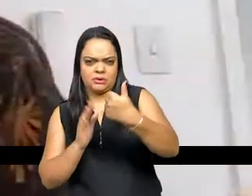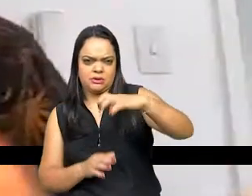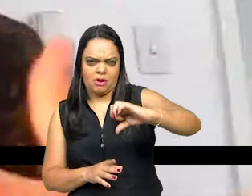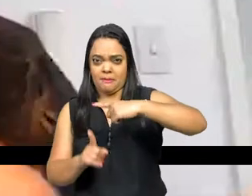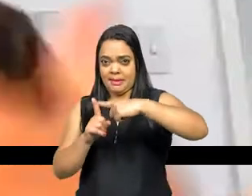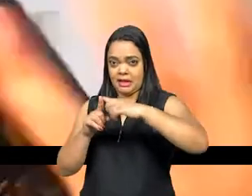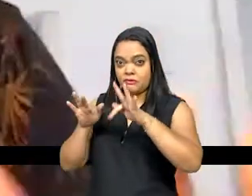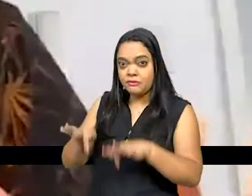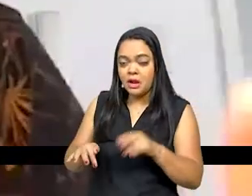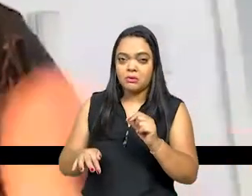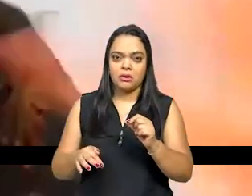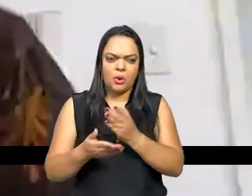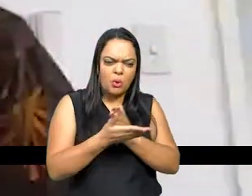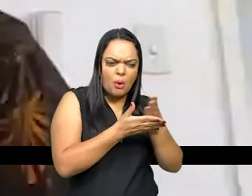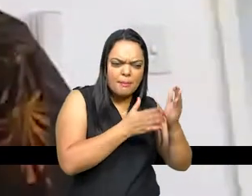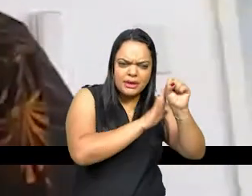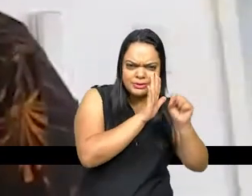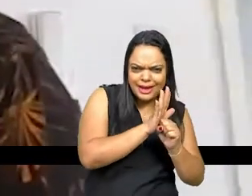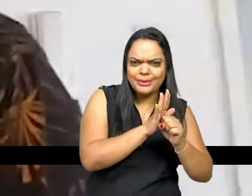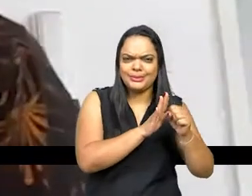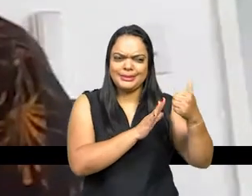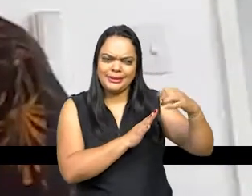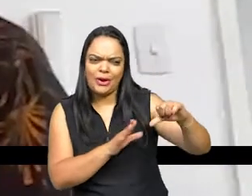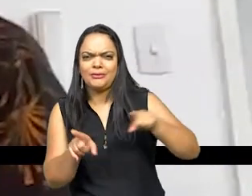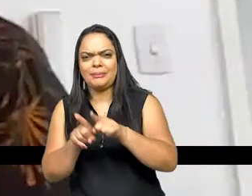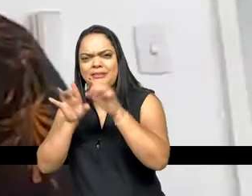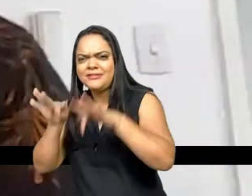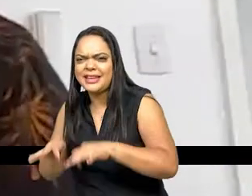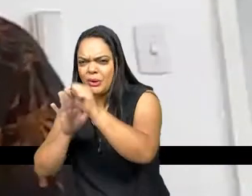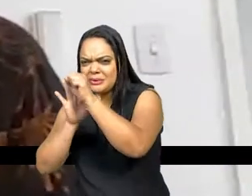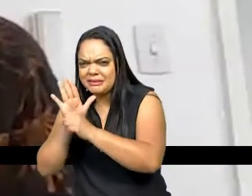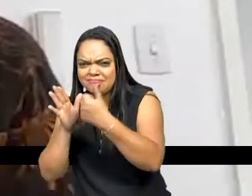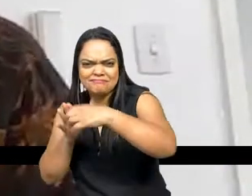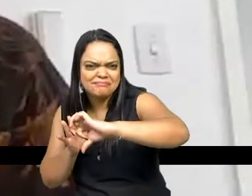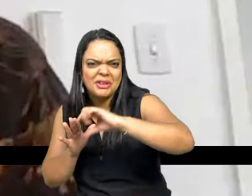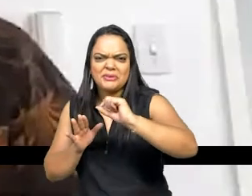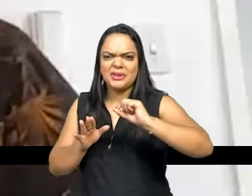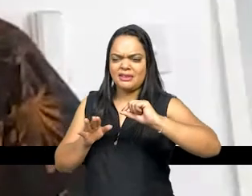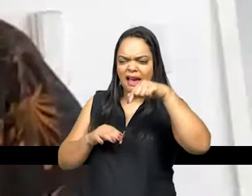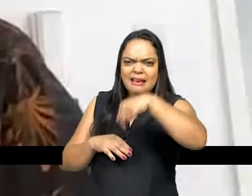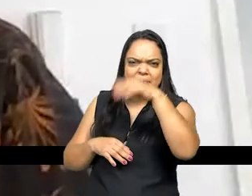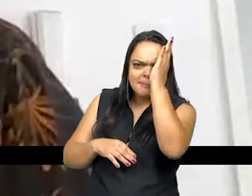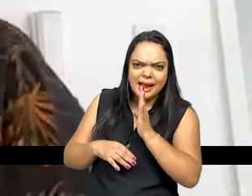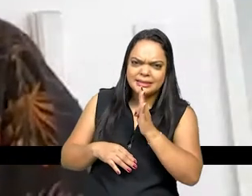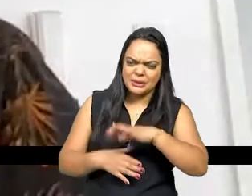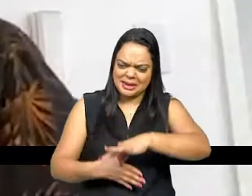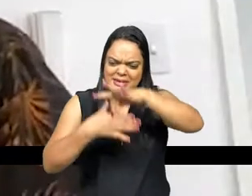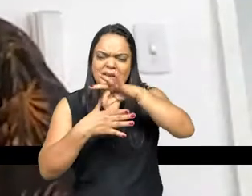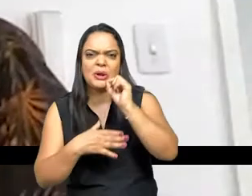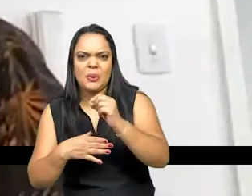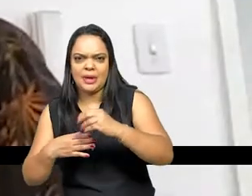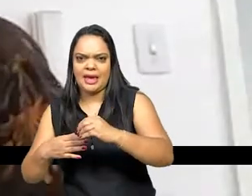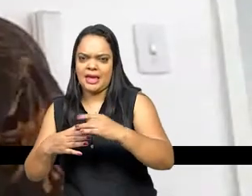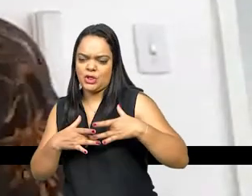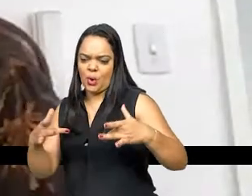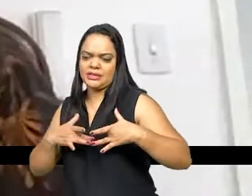século XIX, tanto da primeira metade quanto da segunda metade do século XIX, a gente vê que eles não estavam dispostos a fazer uma distribuição igualitária